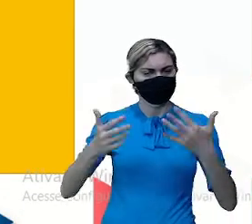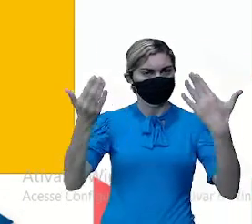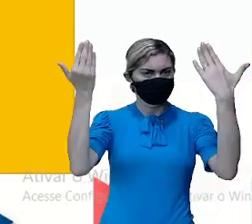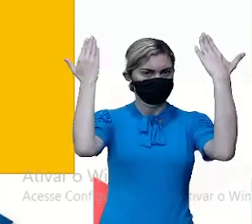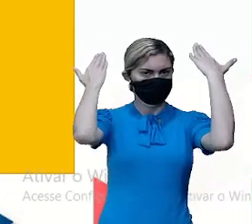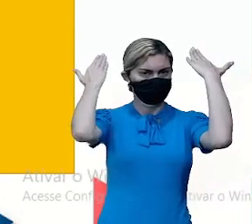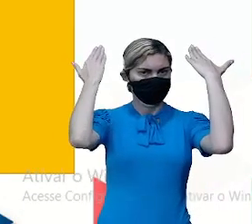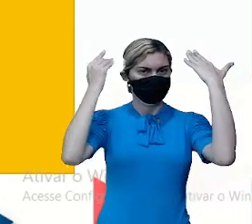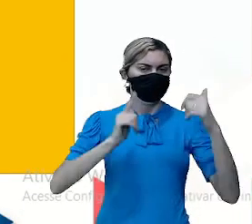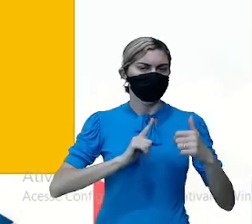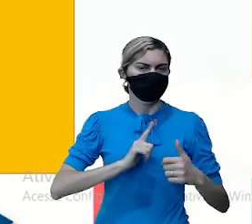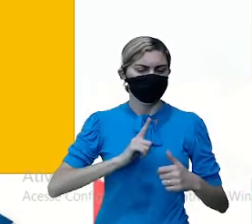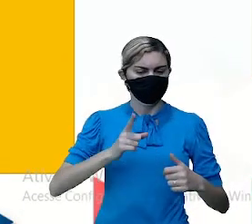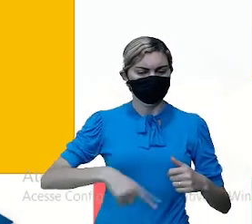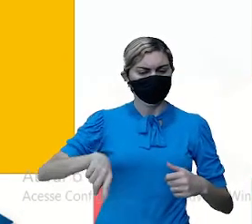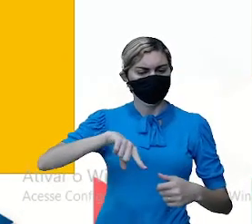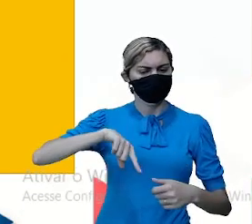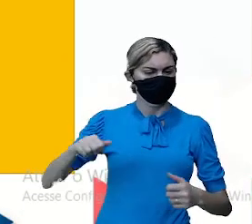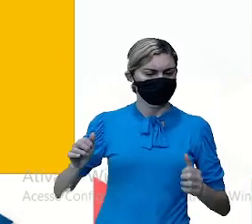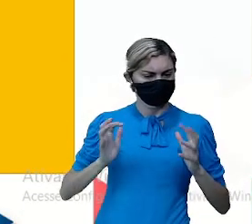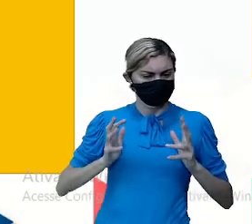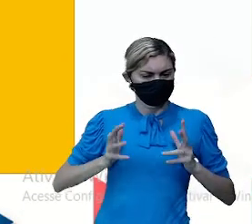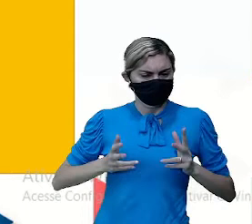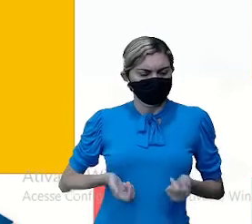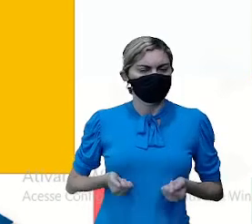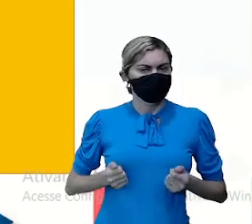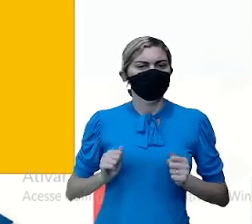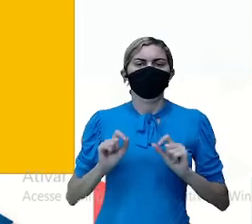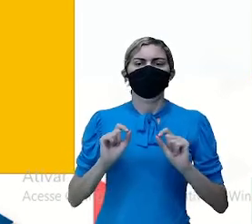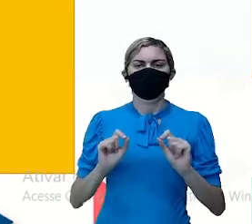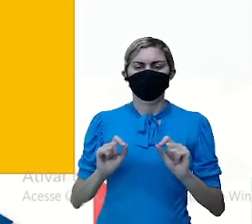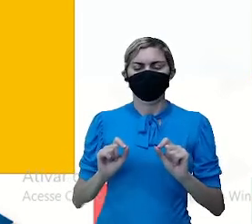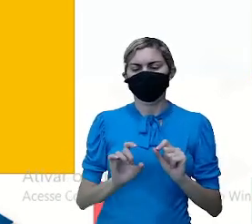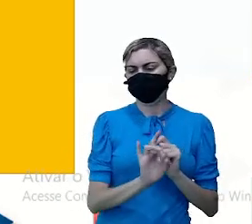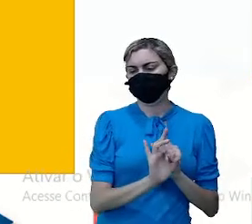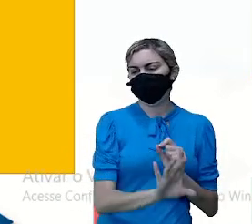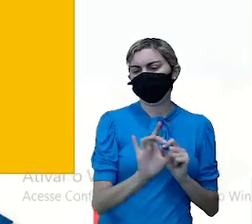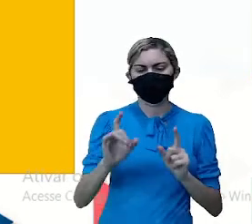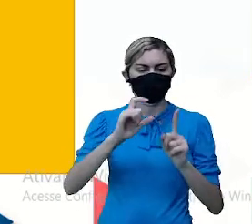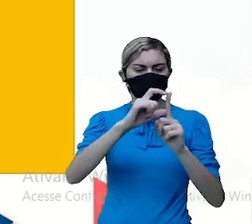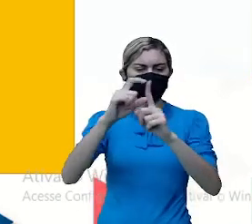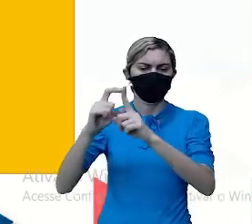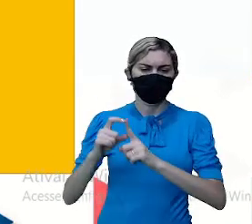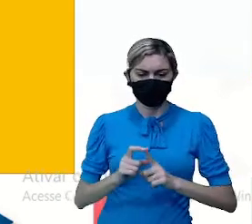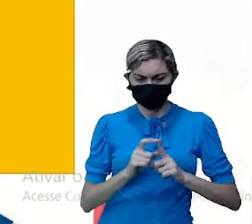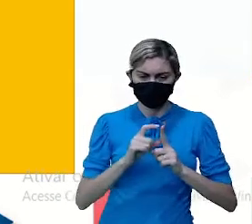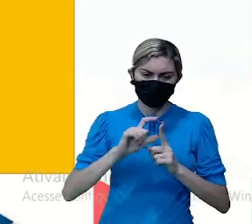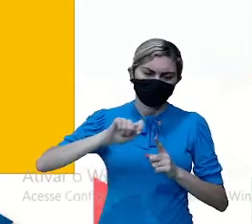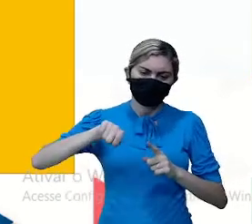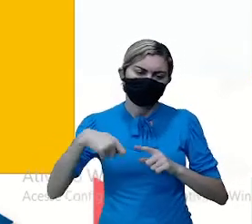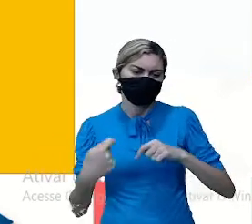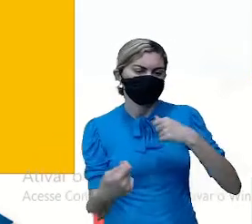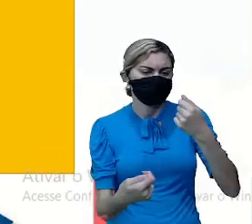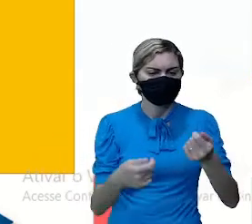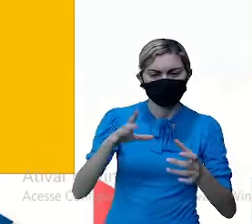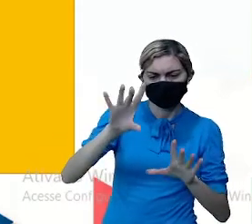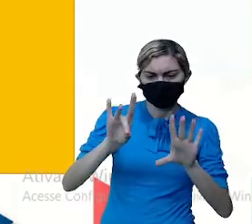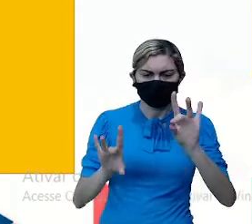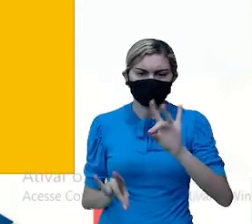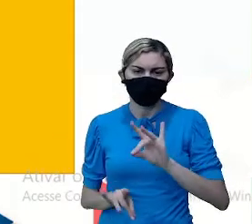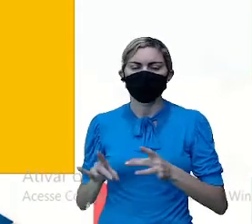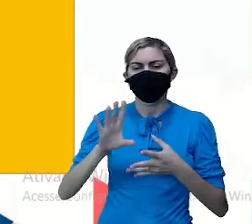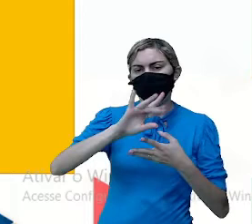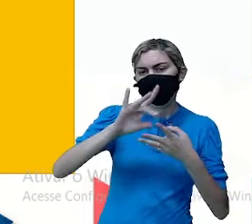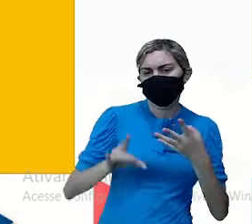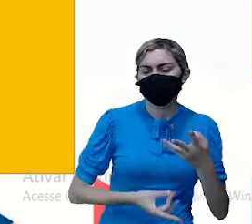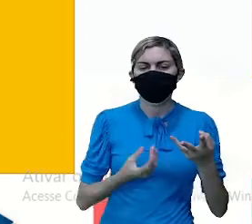nós temos noção do sagrado, percorre cada palavra, gesto, detalhe e manifestação